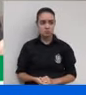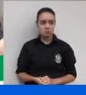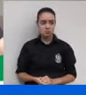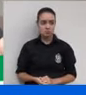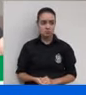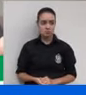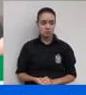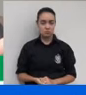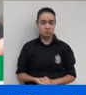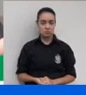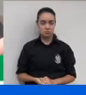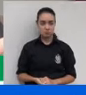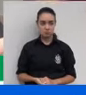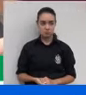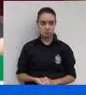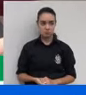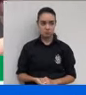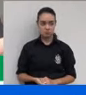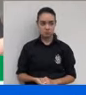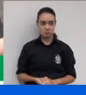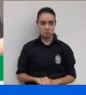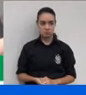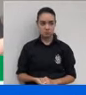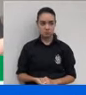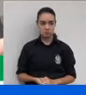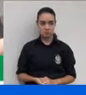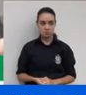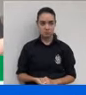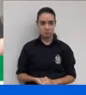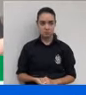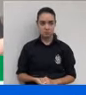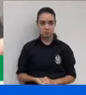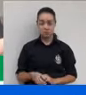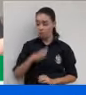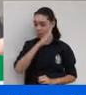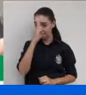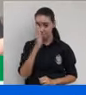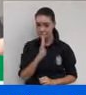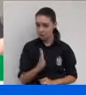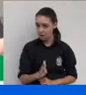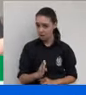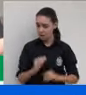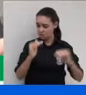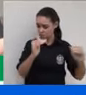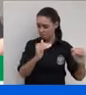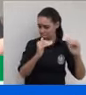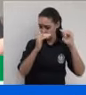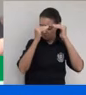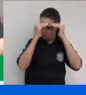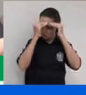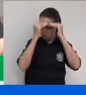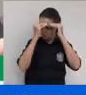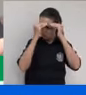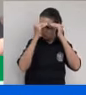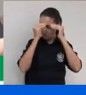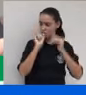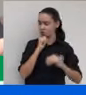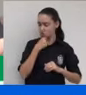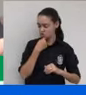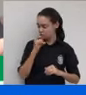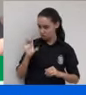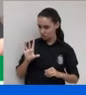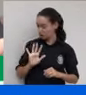qualificação nenhuma o Brasil me respeita não é só soua não a